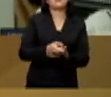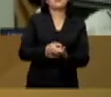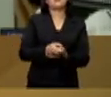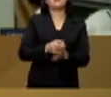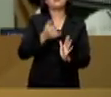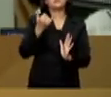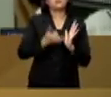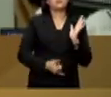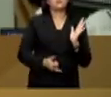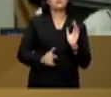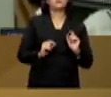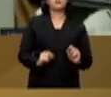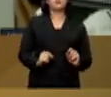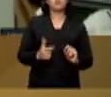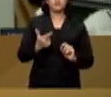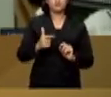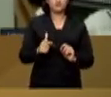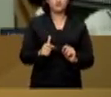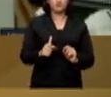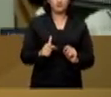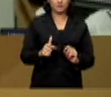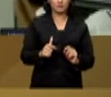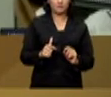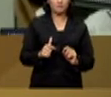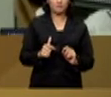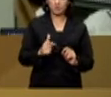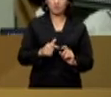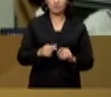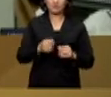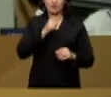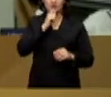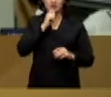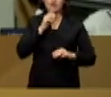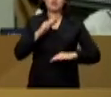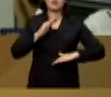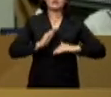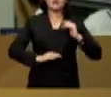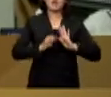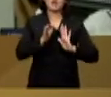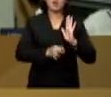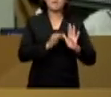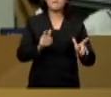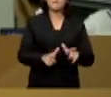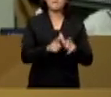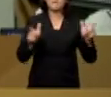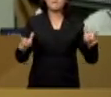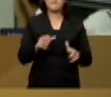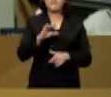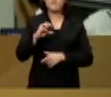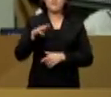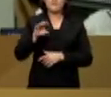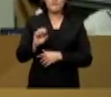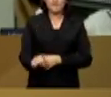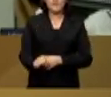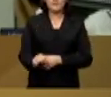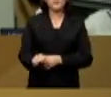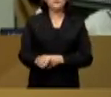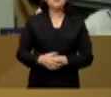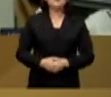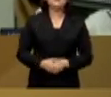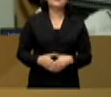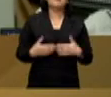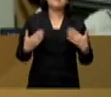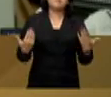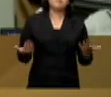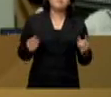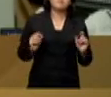que inexiste na espécie o alargamento da competência anteriormente existente quanto ao ICMS incidente em tais operações. Dito de outra